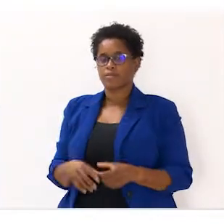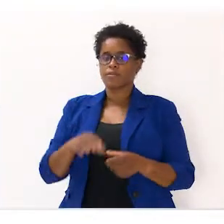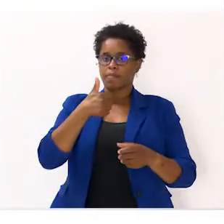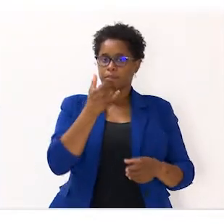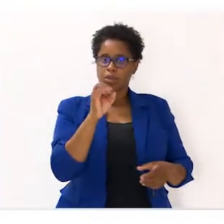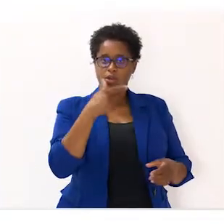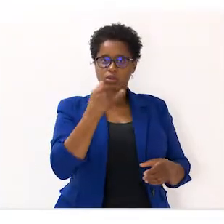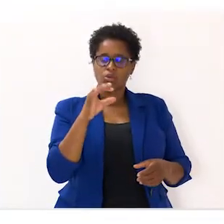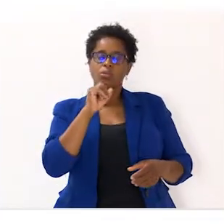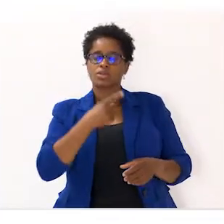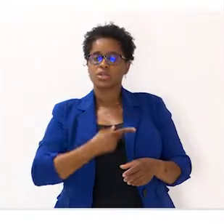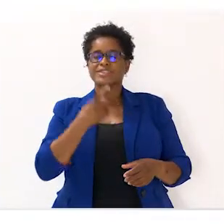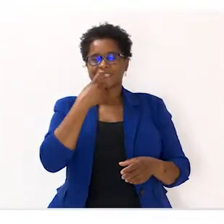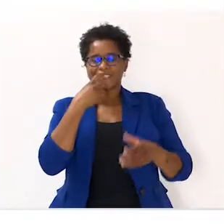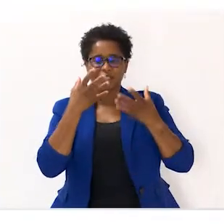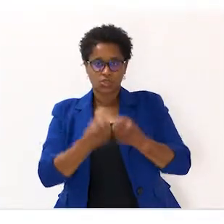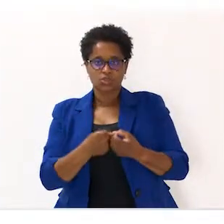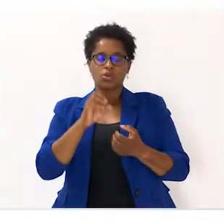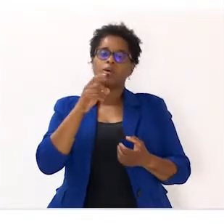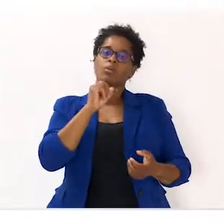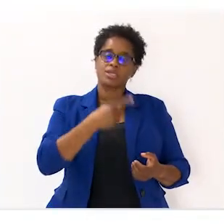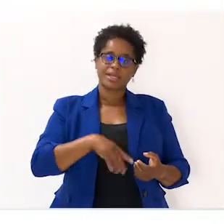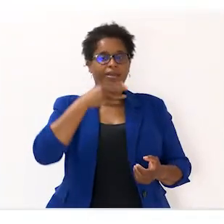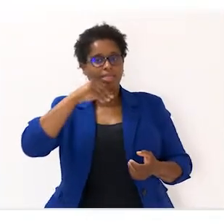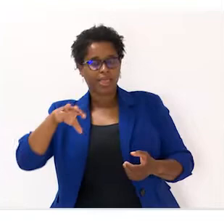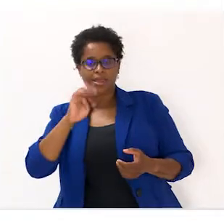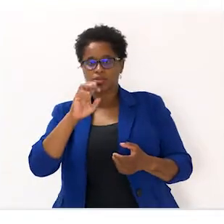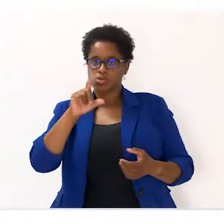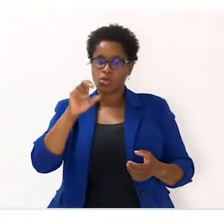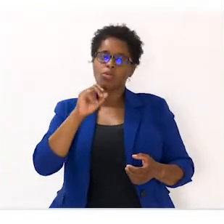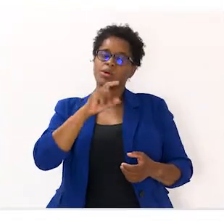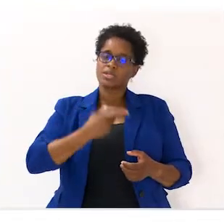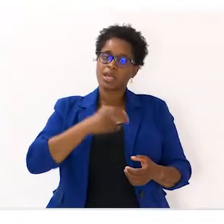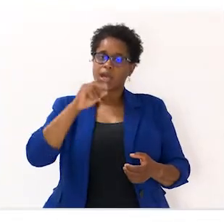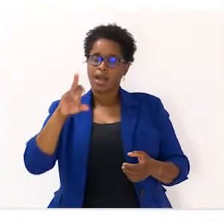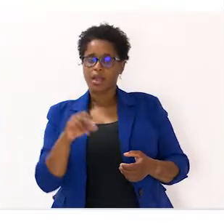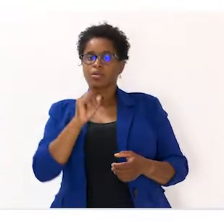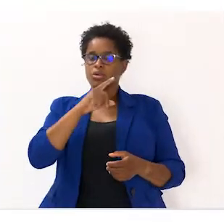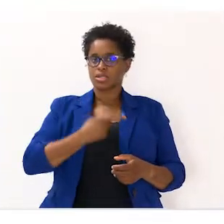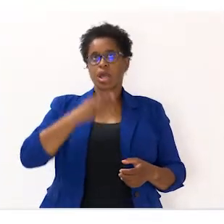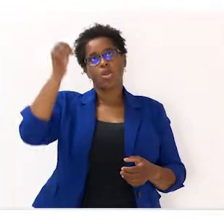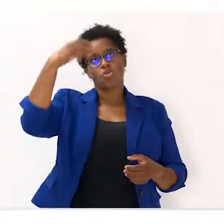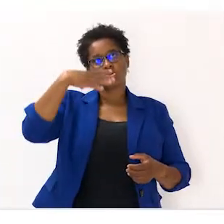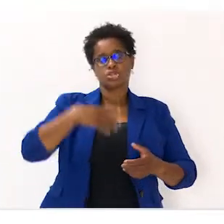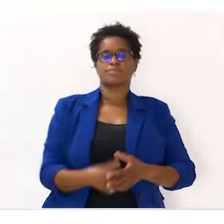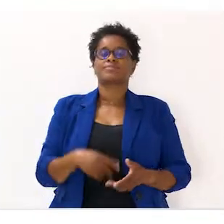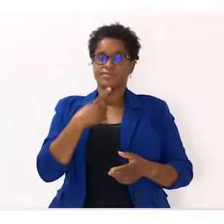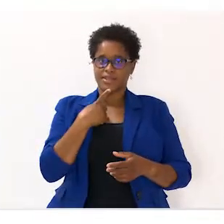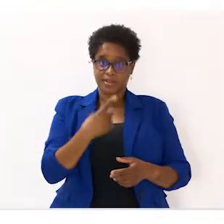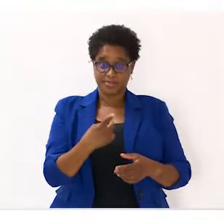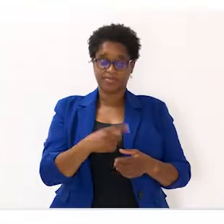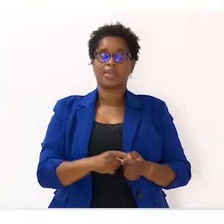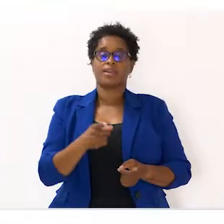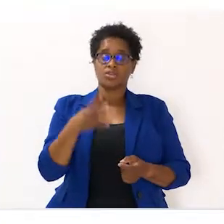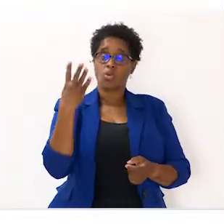pode ser uma rocha, pode ser o solo, pode ser o ar e pode ser a luz. Ok? Então,